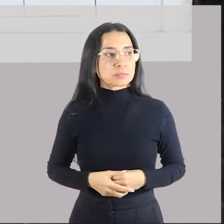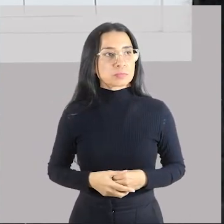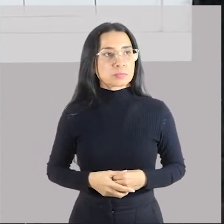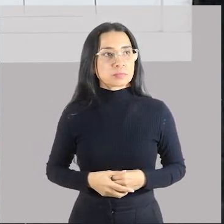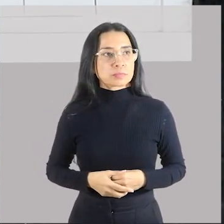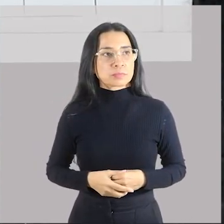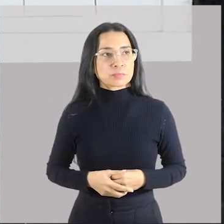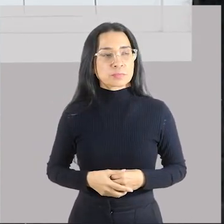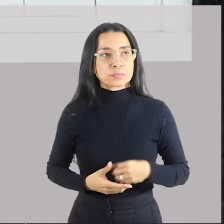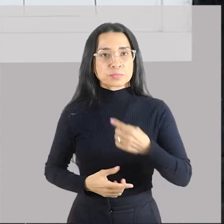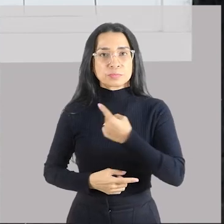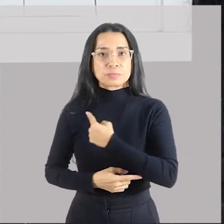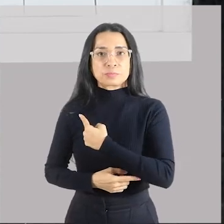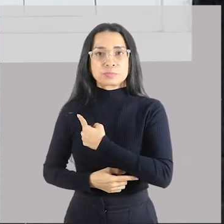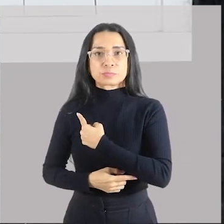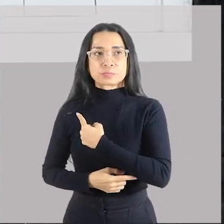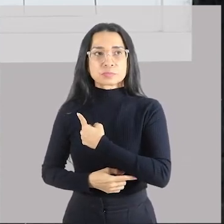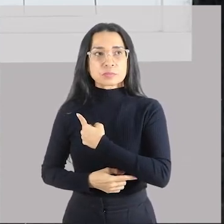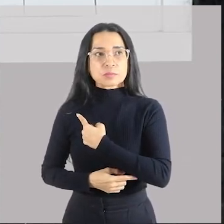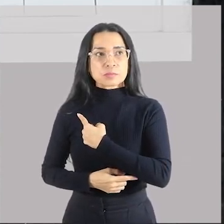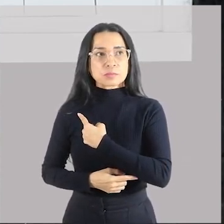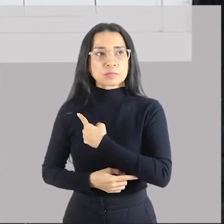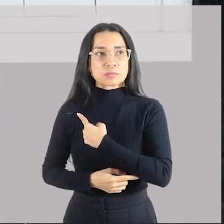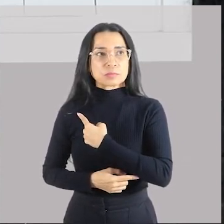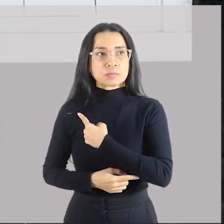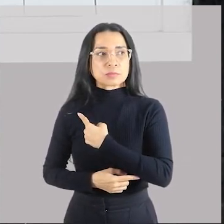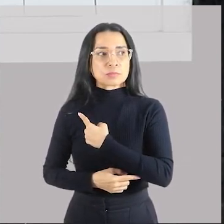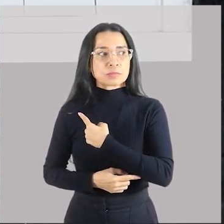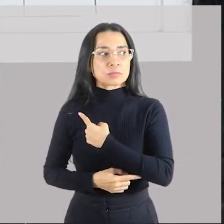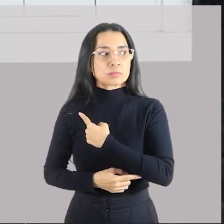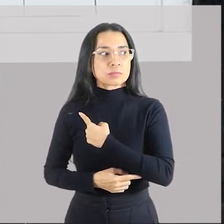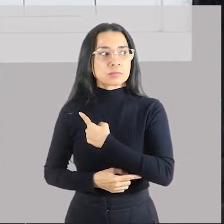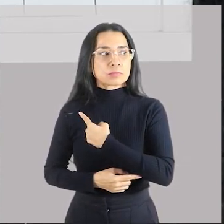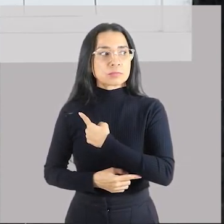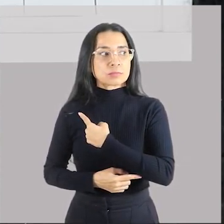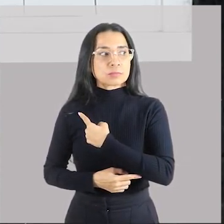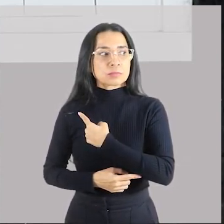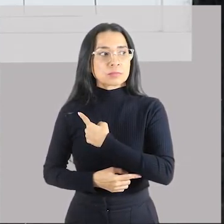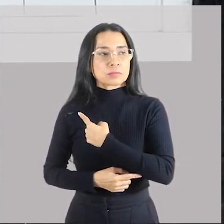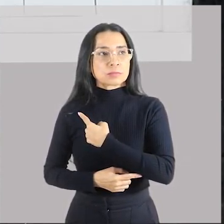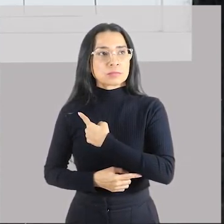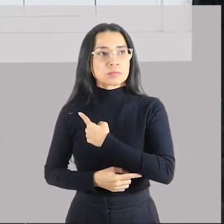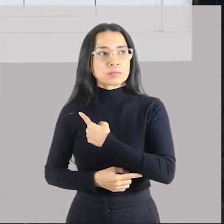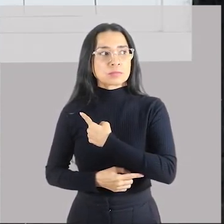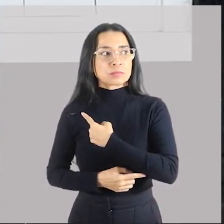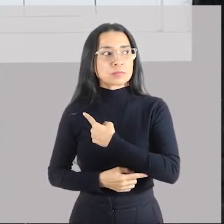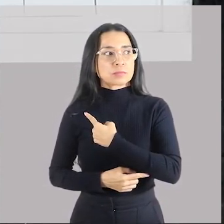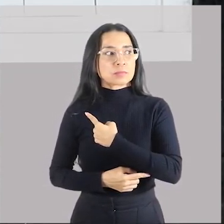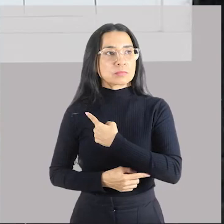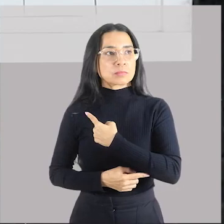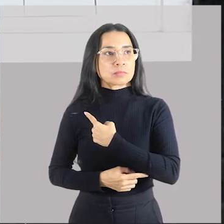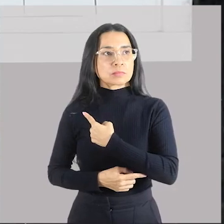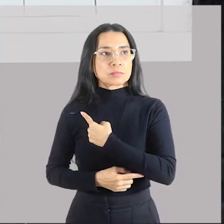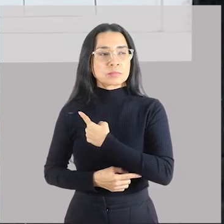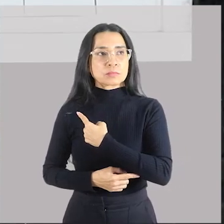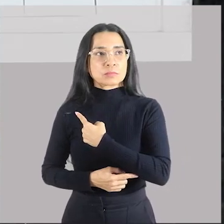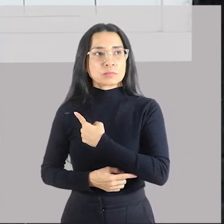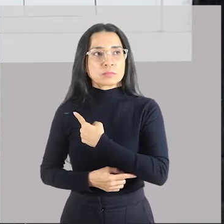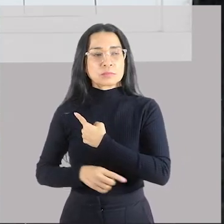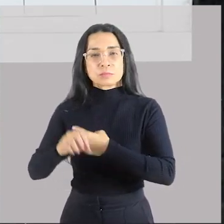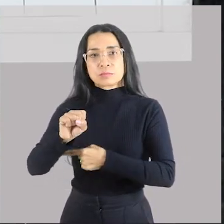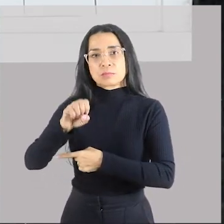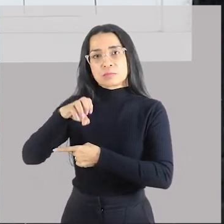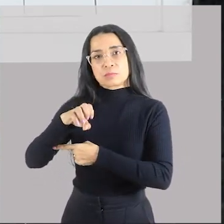cosseno para estabelecer uma relação de medida entre esses elementos. Olha, seno é cateto adjacente